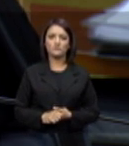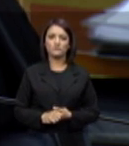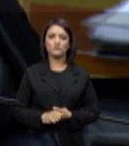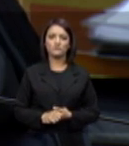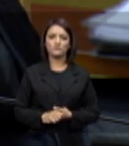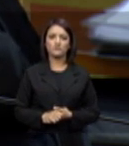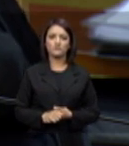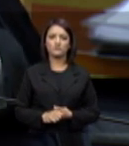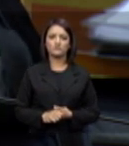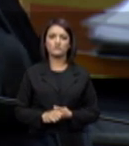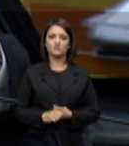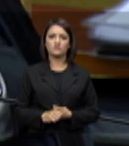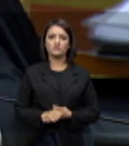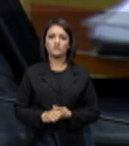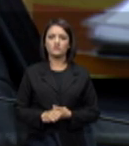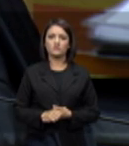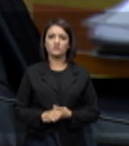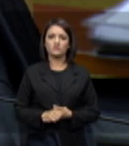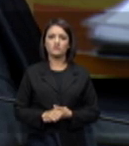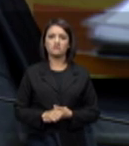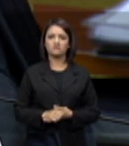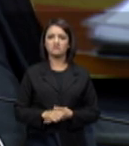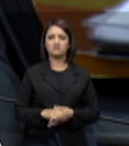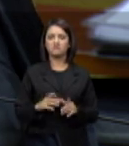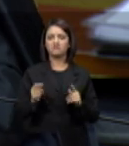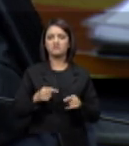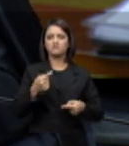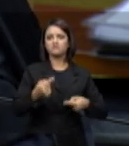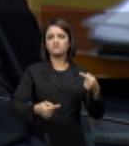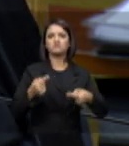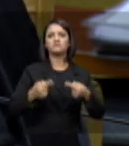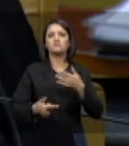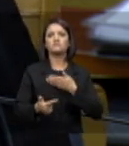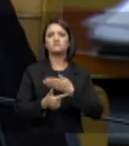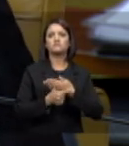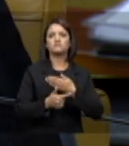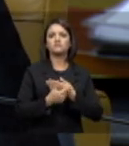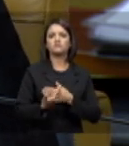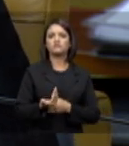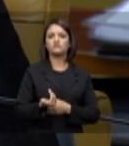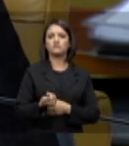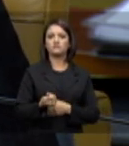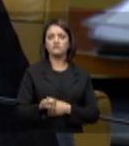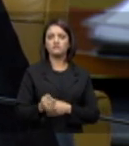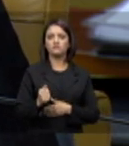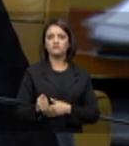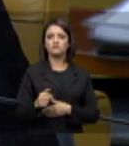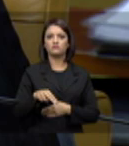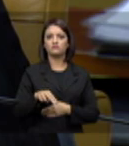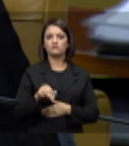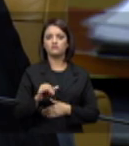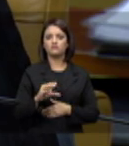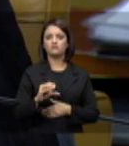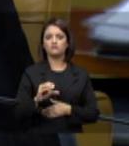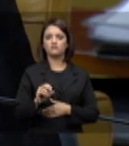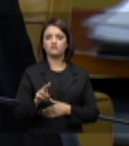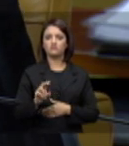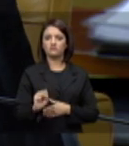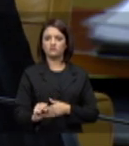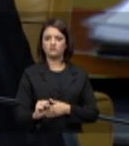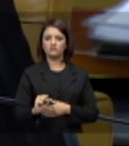na verdade me permite discutir aqui o papel do amicus curiae no processo